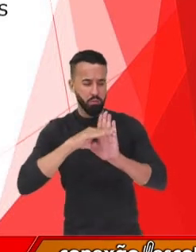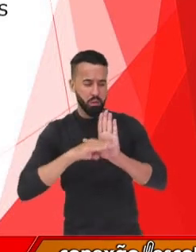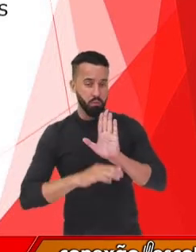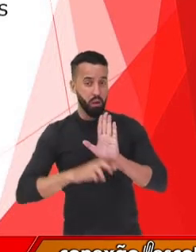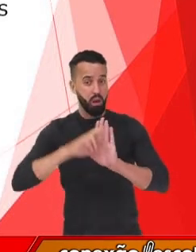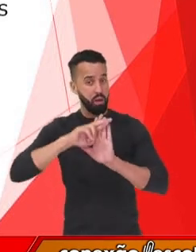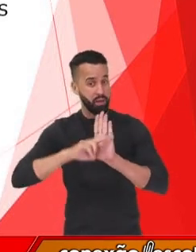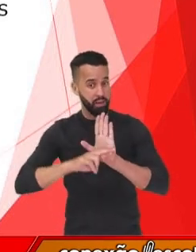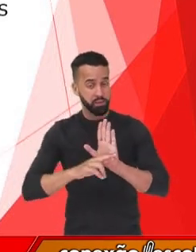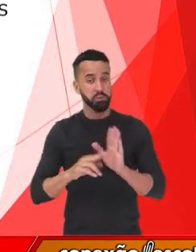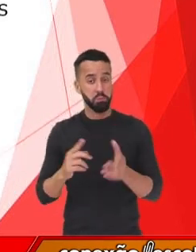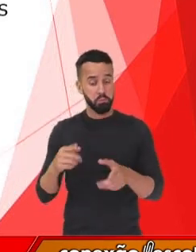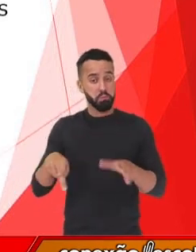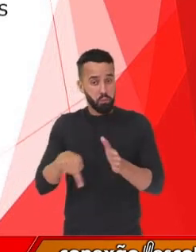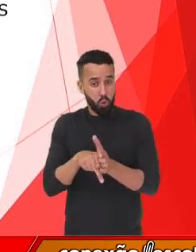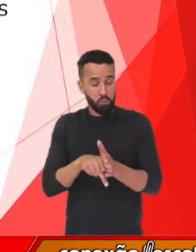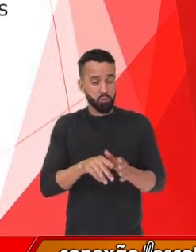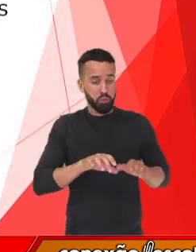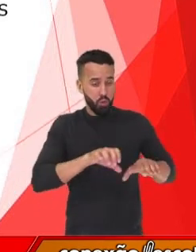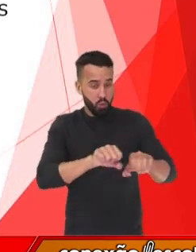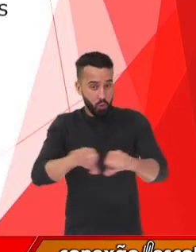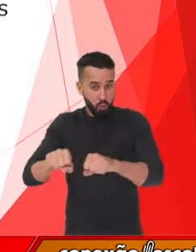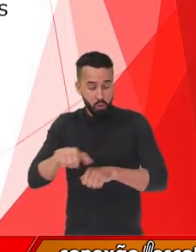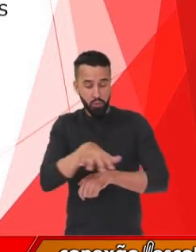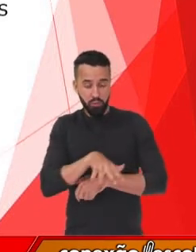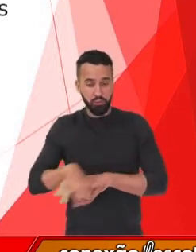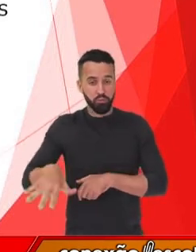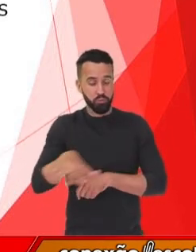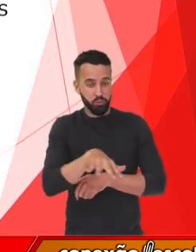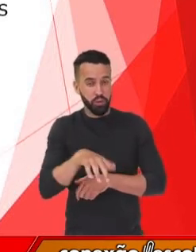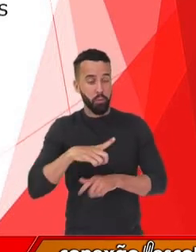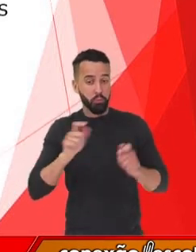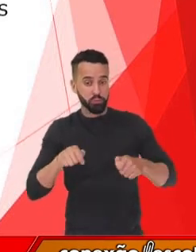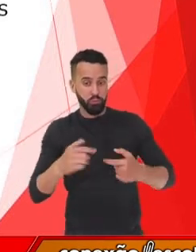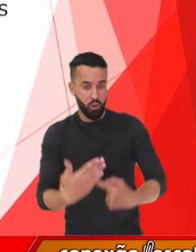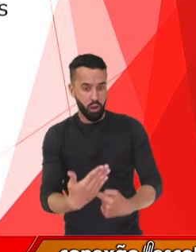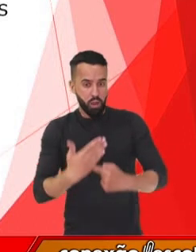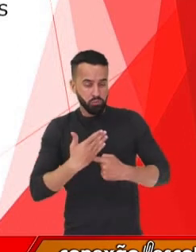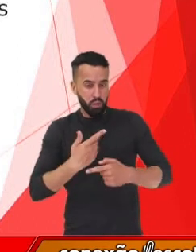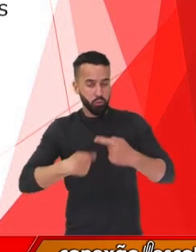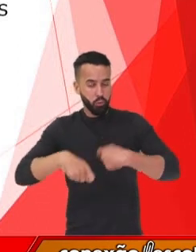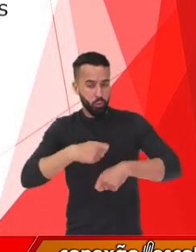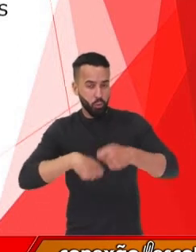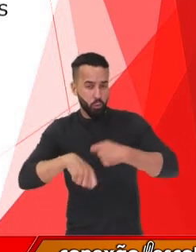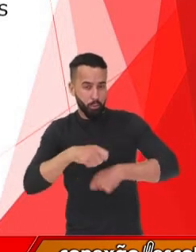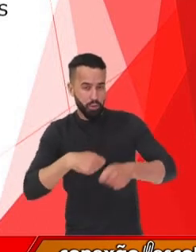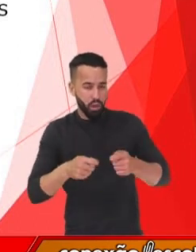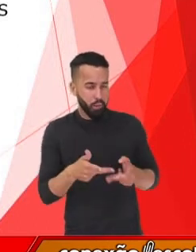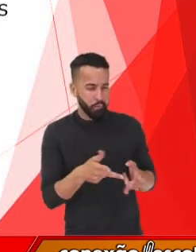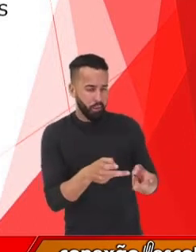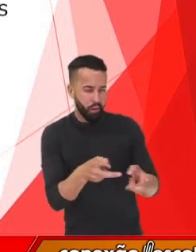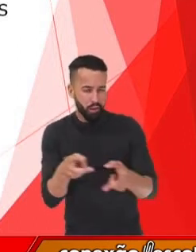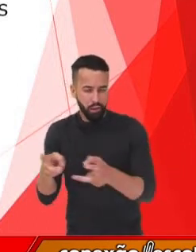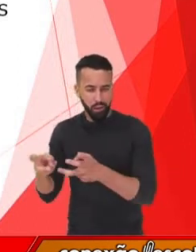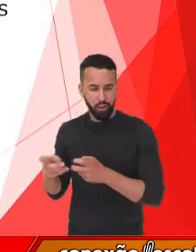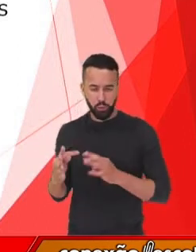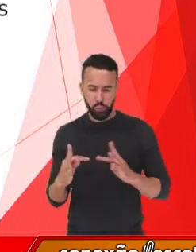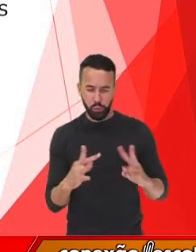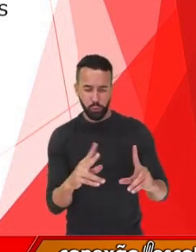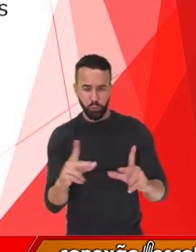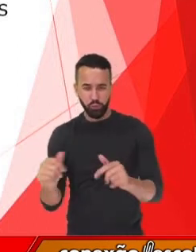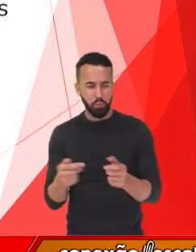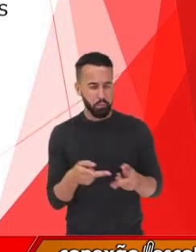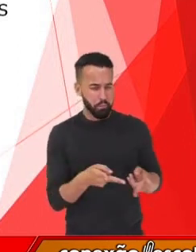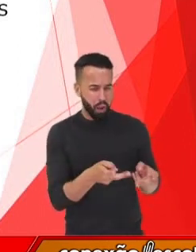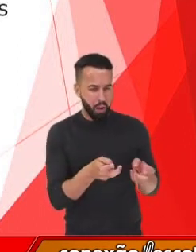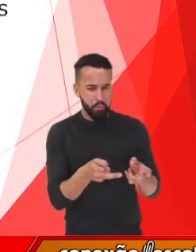regras para as colônias, com o fim de se beneficiar economicamente de tudo que era produzido nas colônias,